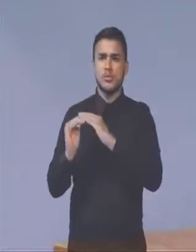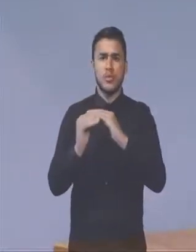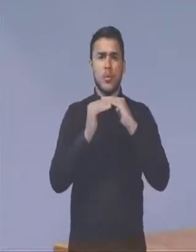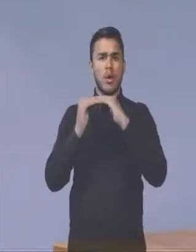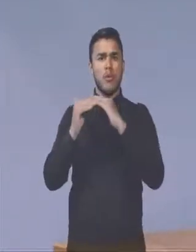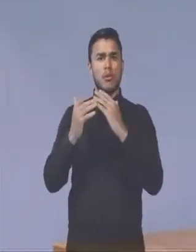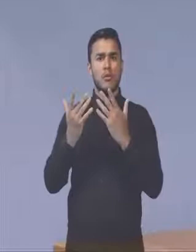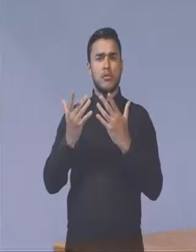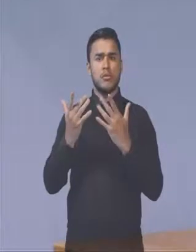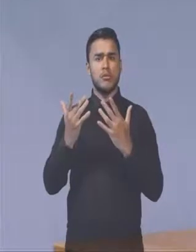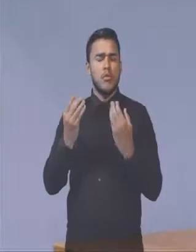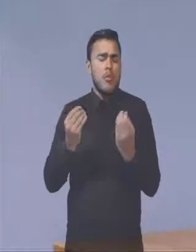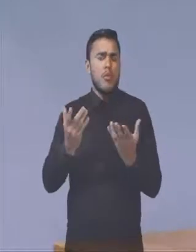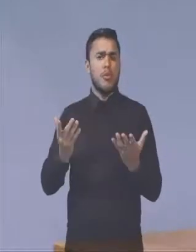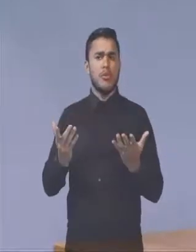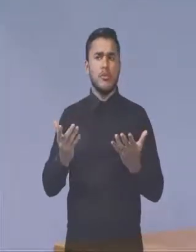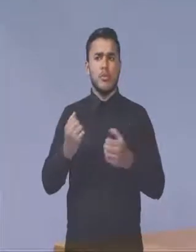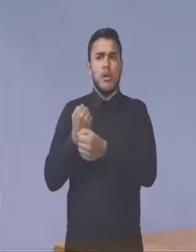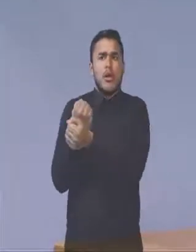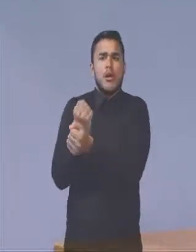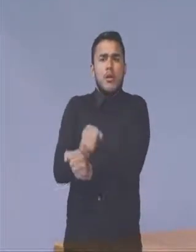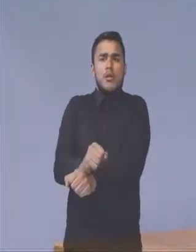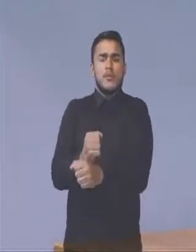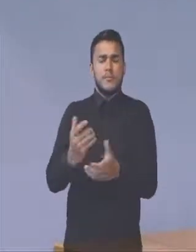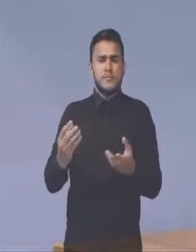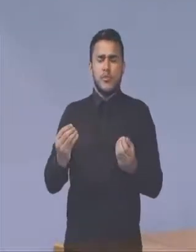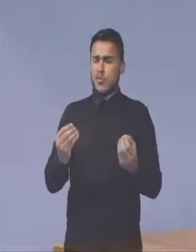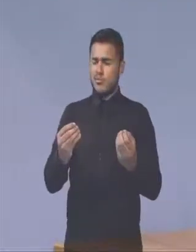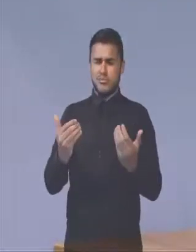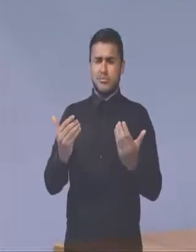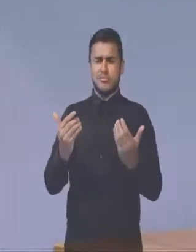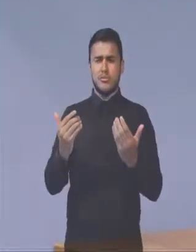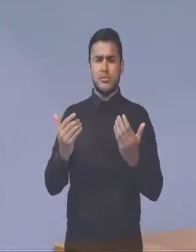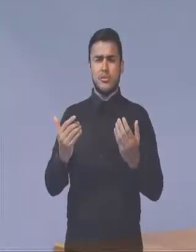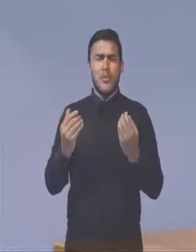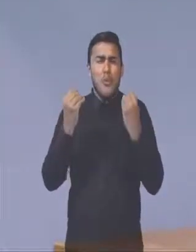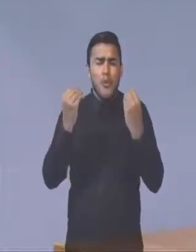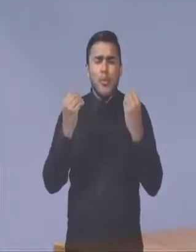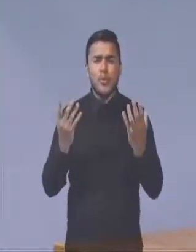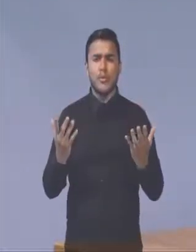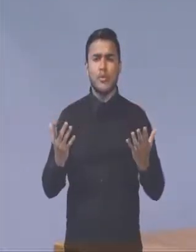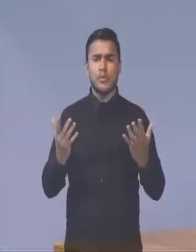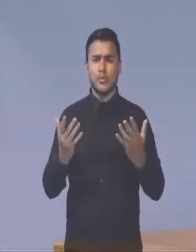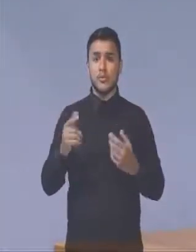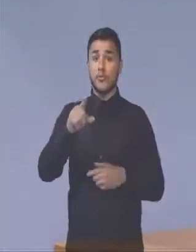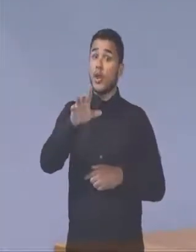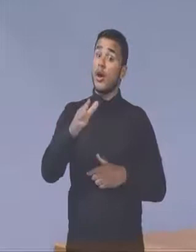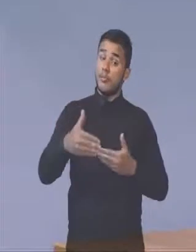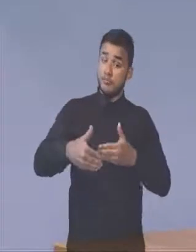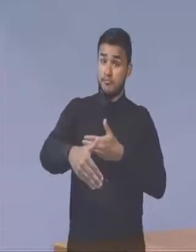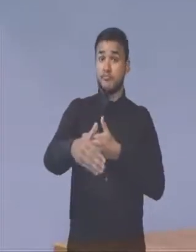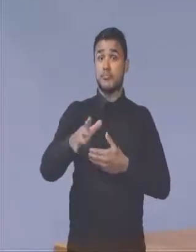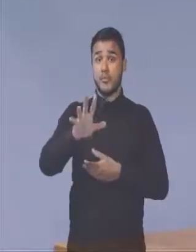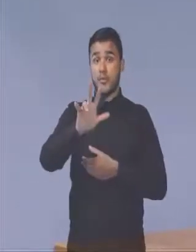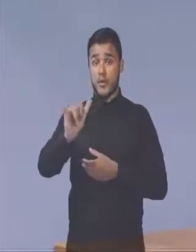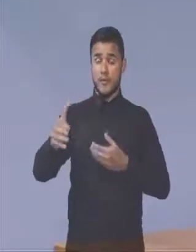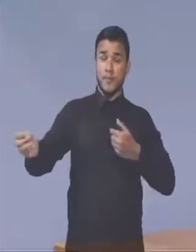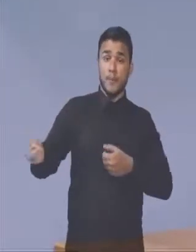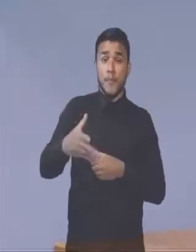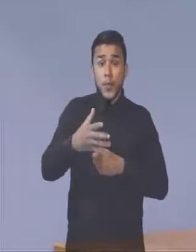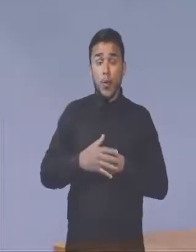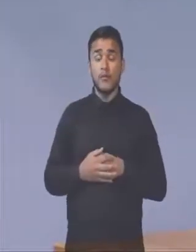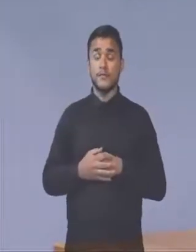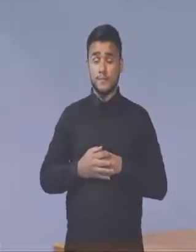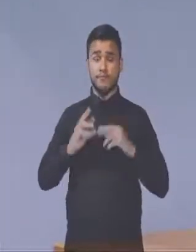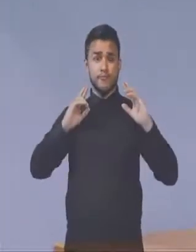liberdade escravizando no novo mundo, gerando uma grande contradição. Quer dizer, é um mundo novo que se avizinha, né? Uma nova era que não